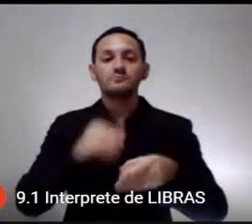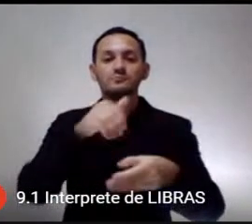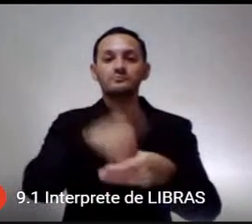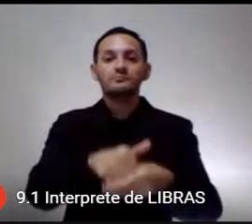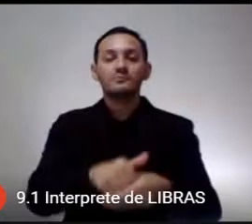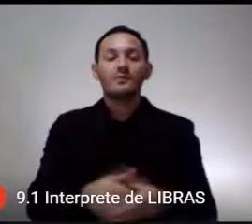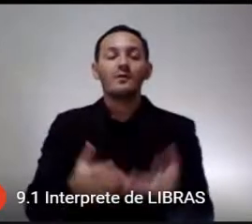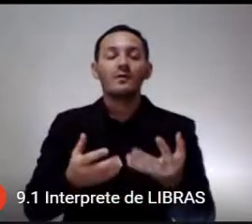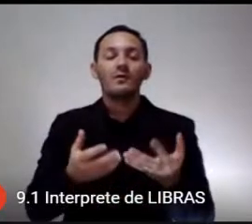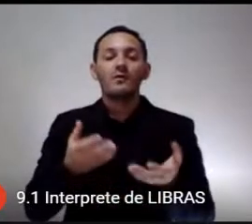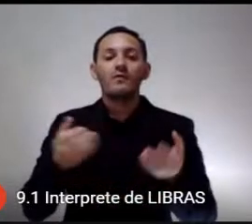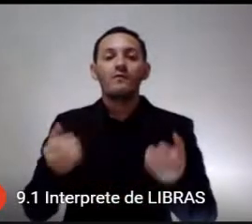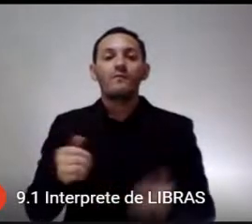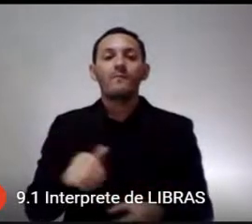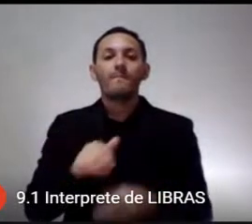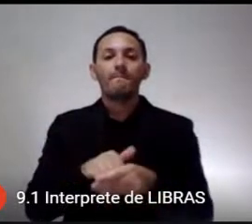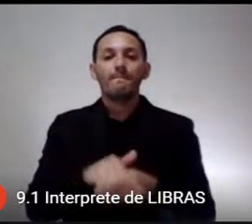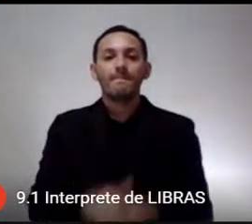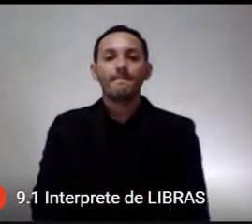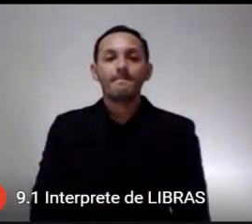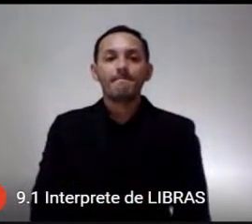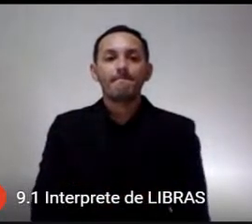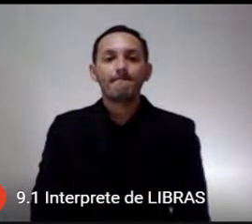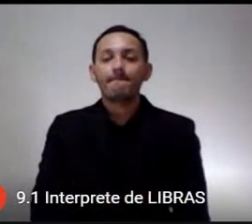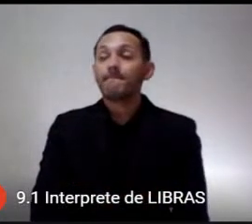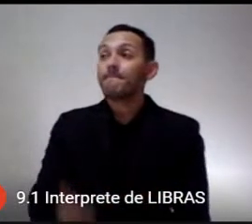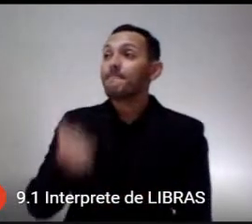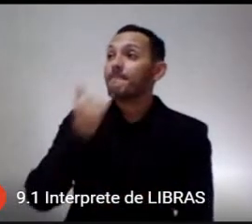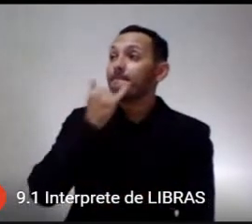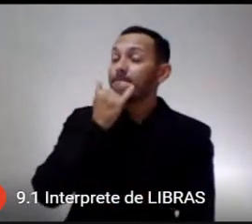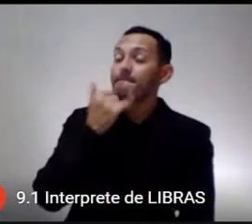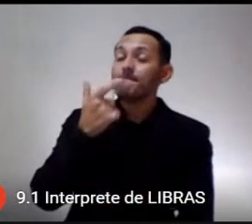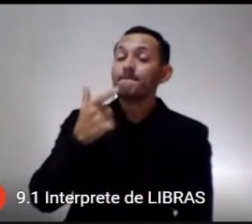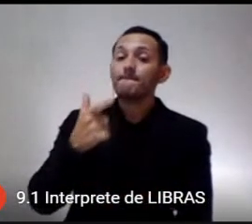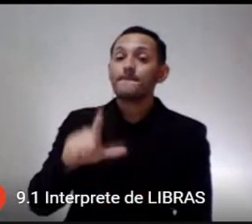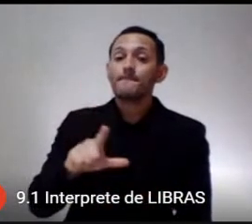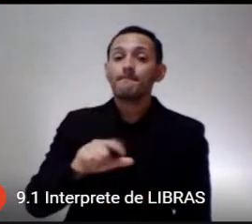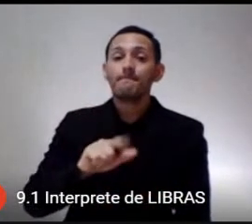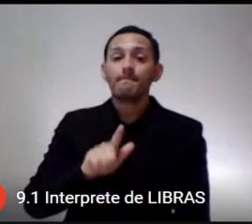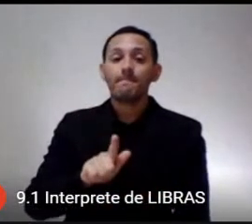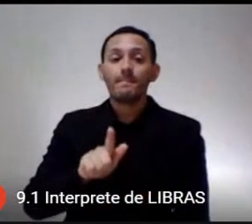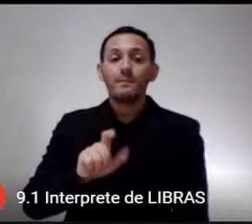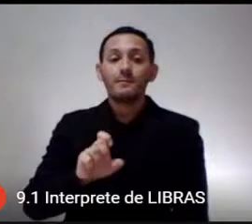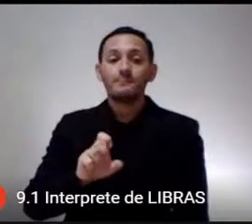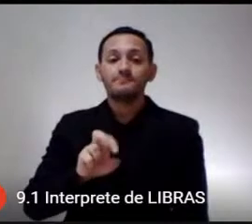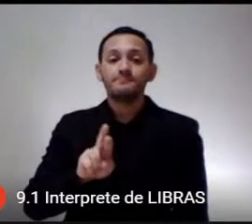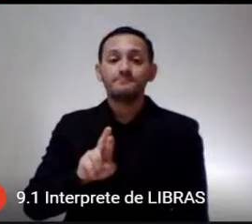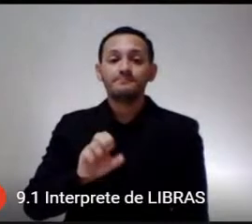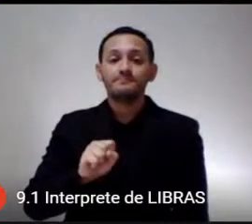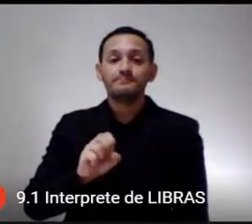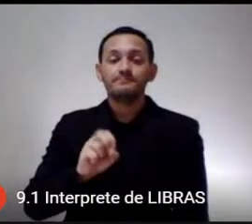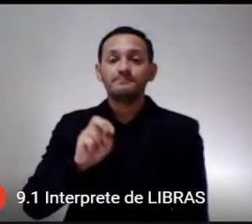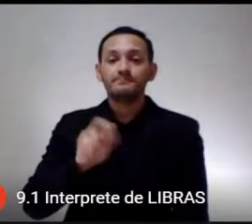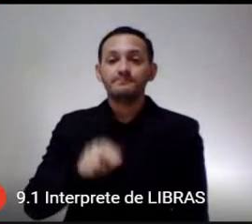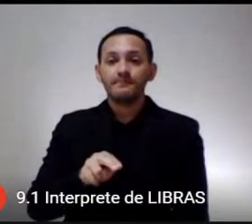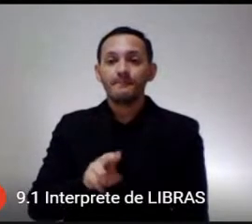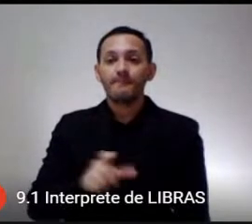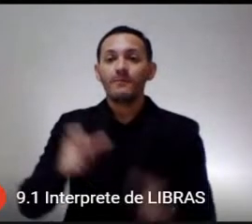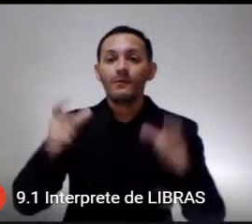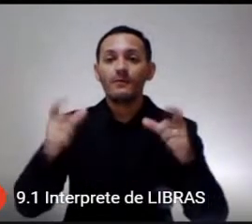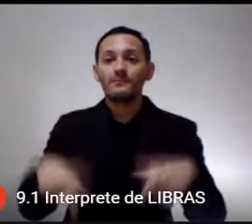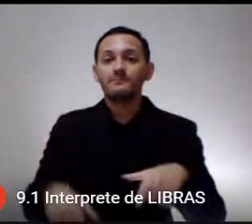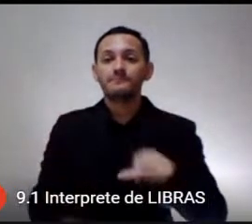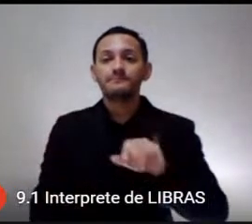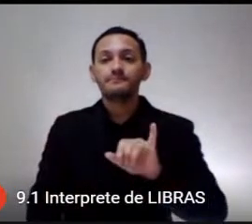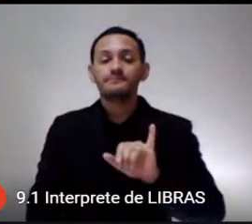presidente. Doutora Ana Paula, o doutor Gerson, salvo engano, ele é titular de Taguatinga, não é isso? Isso,